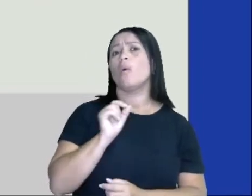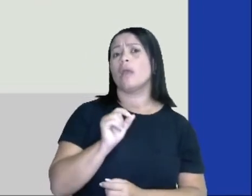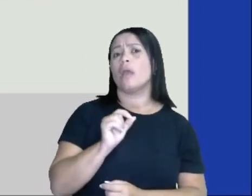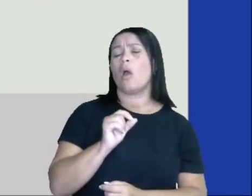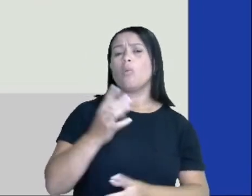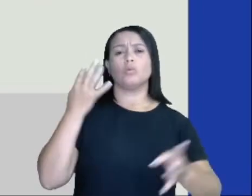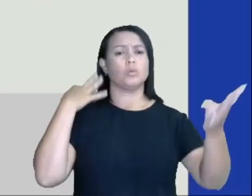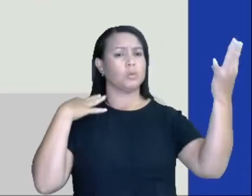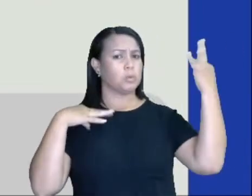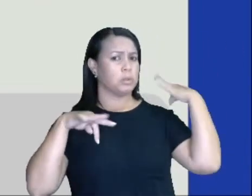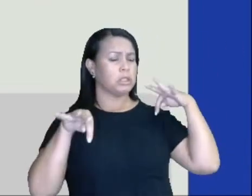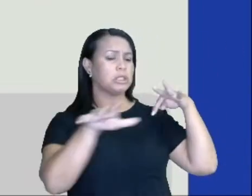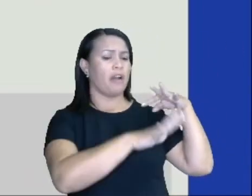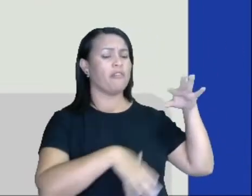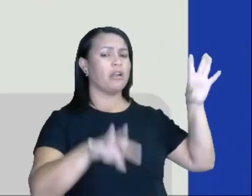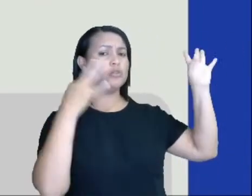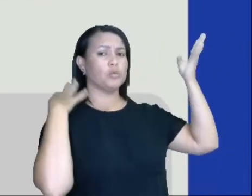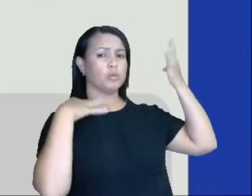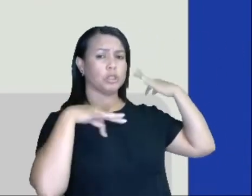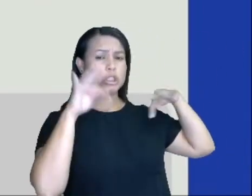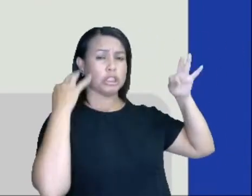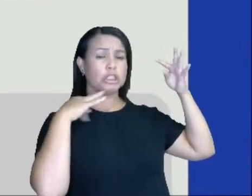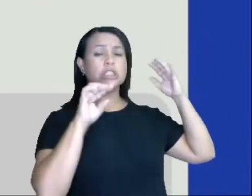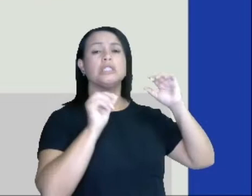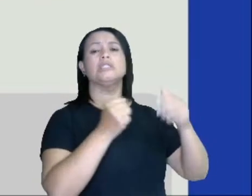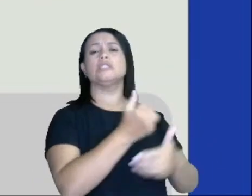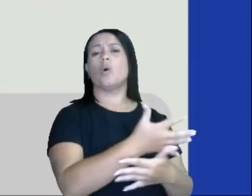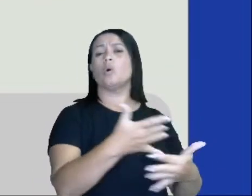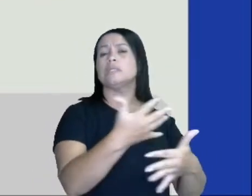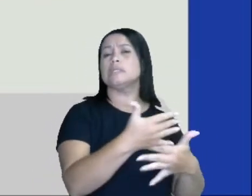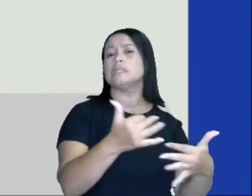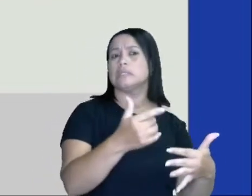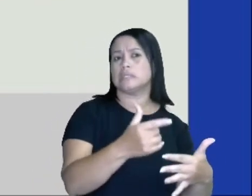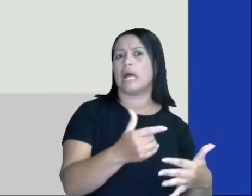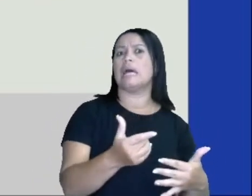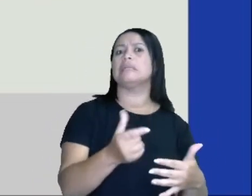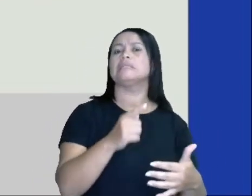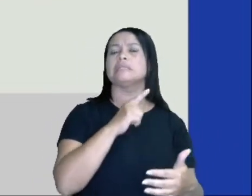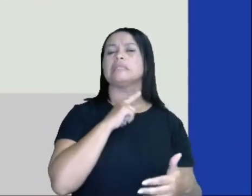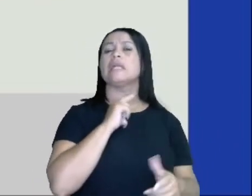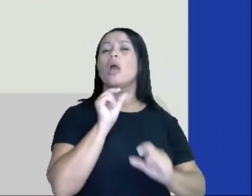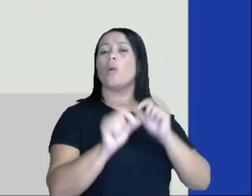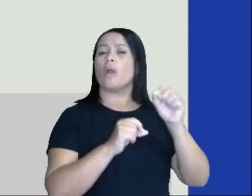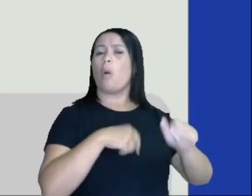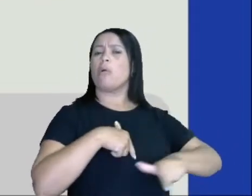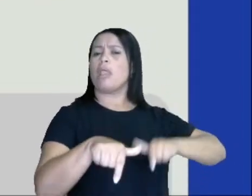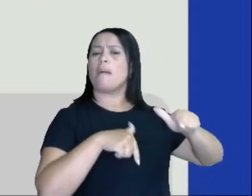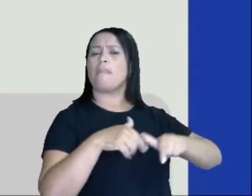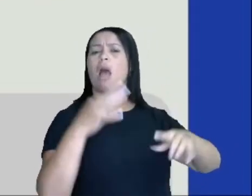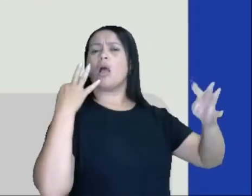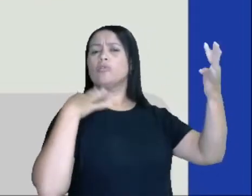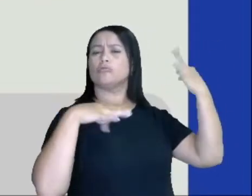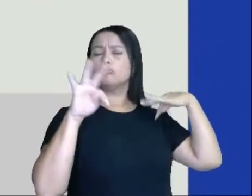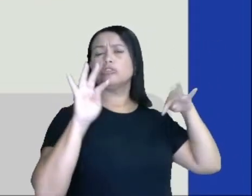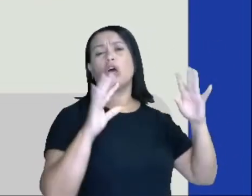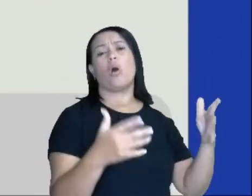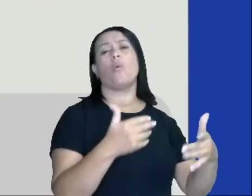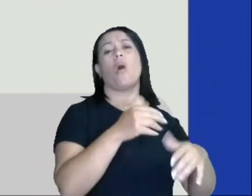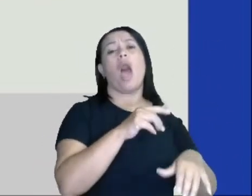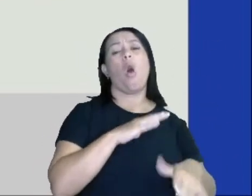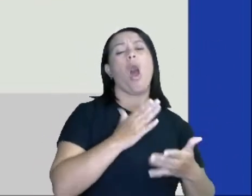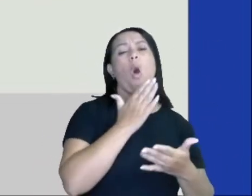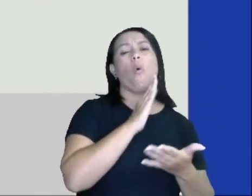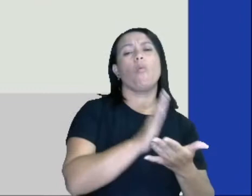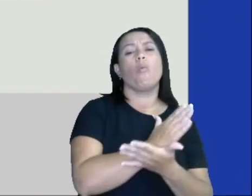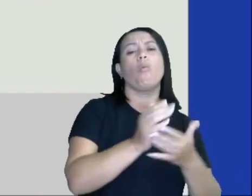turística, né, que são todas aquelas cidades vinculadas a uma atividade de turismo. São cidades normalmente litorâneas, pessoal, como